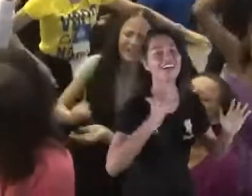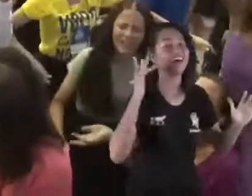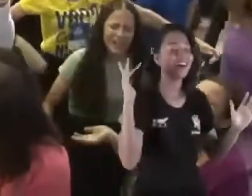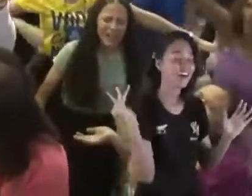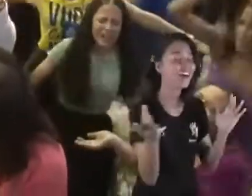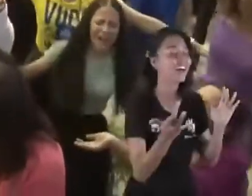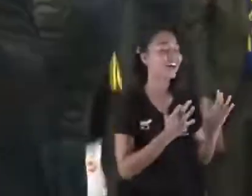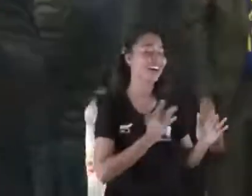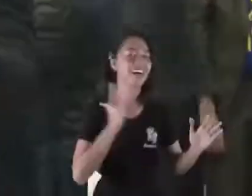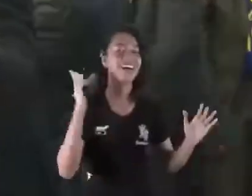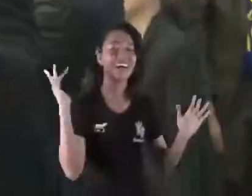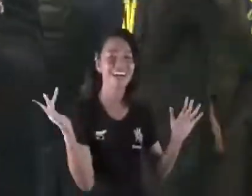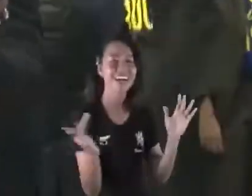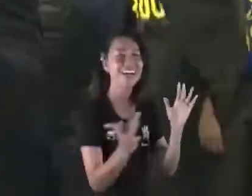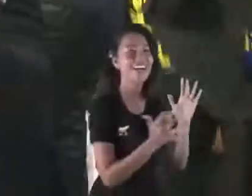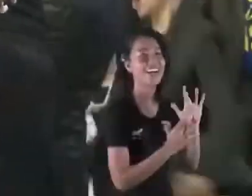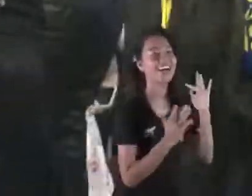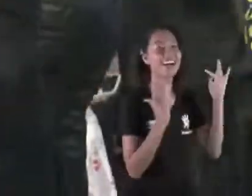81.